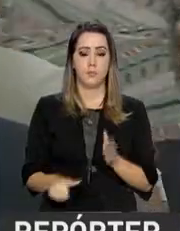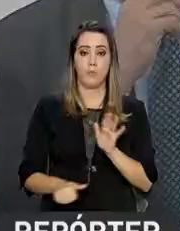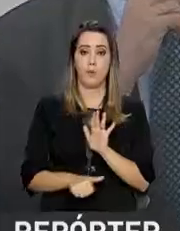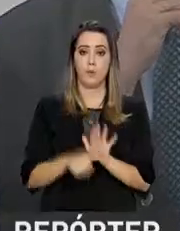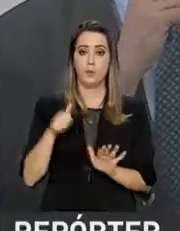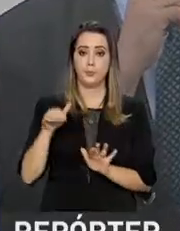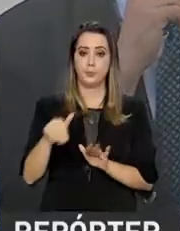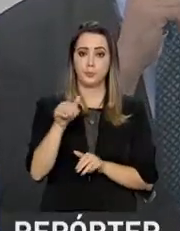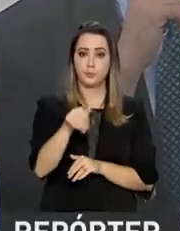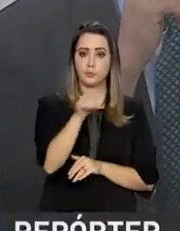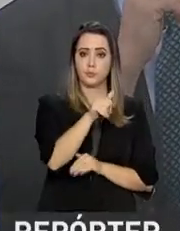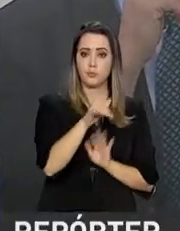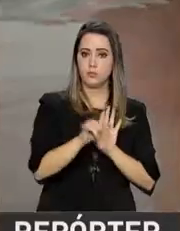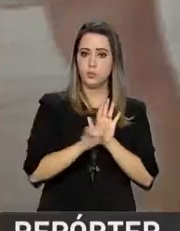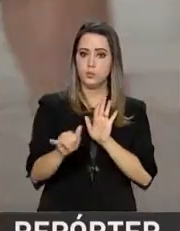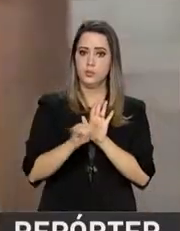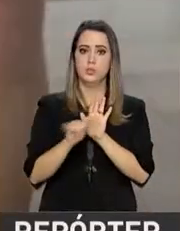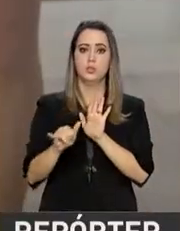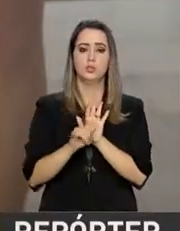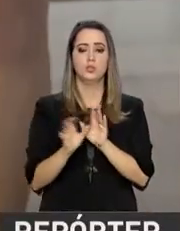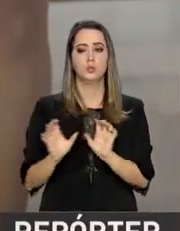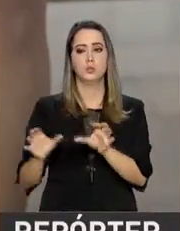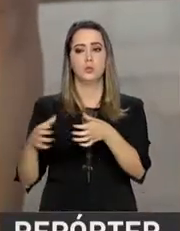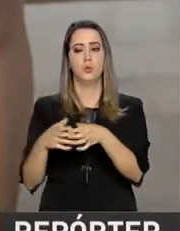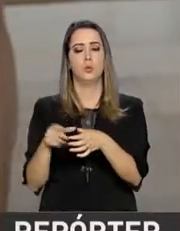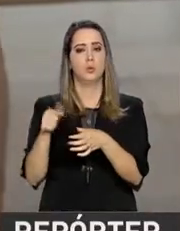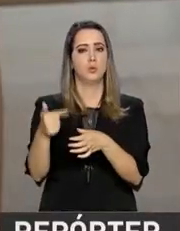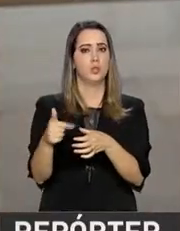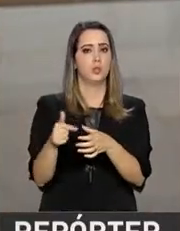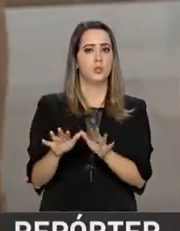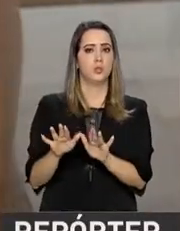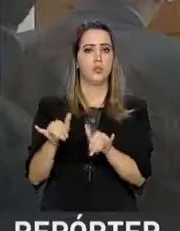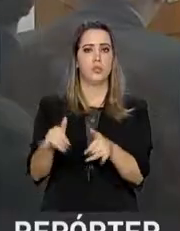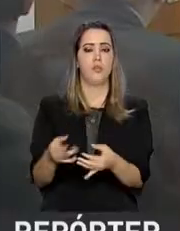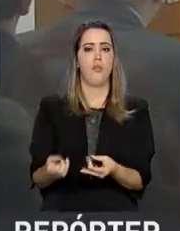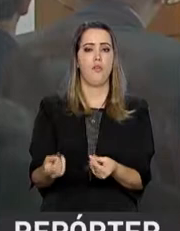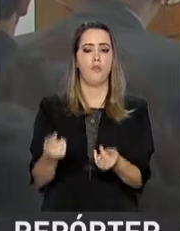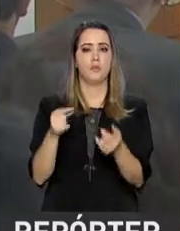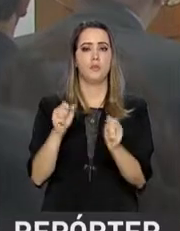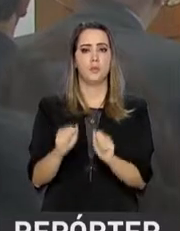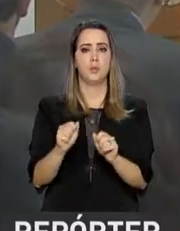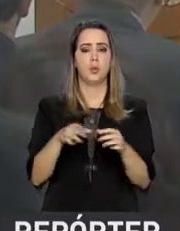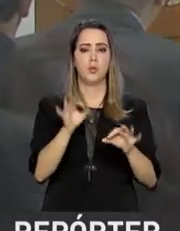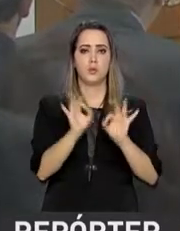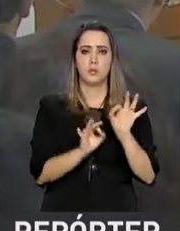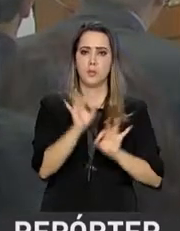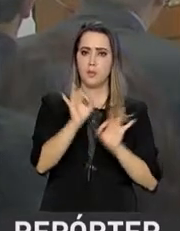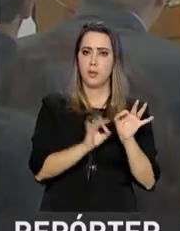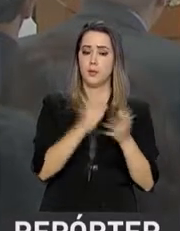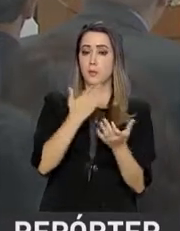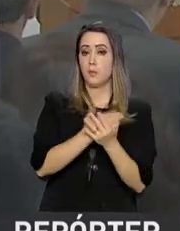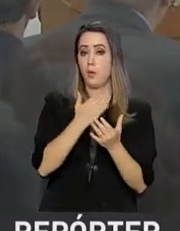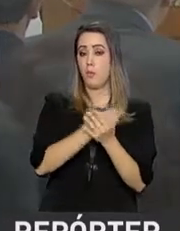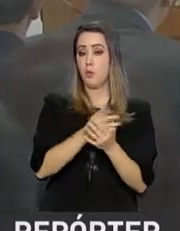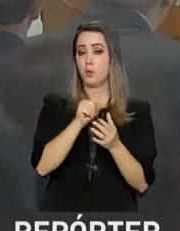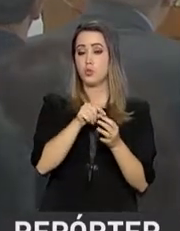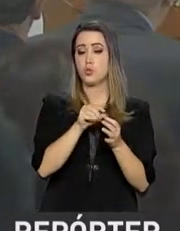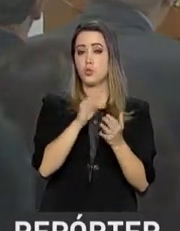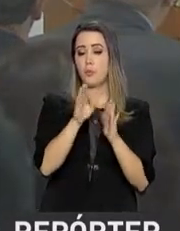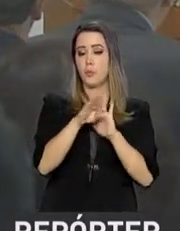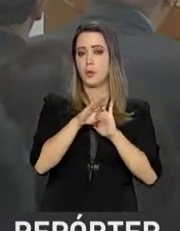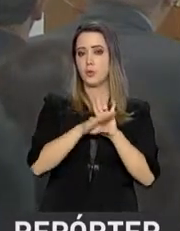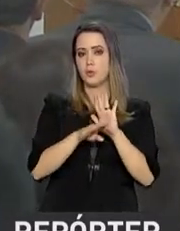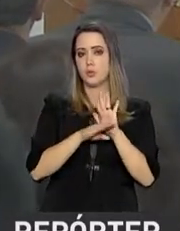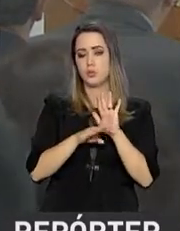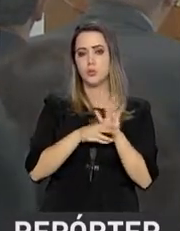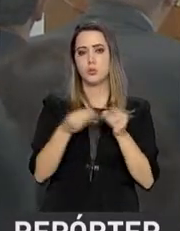primeiro chamamento público para que organizações sem fins lucrativos inscrevam projetos de recuperação ambiental nas bacias do Rio